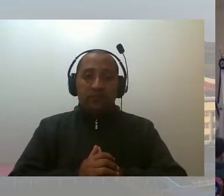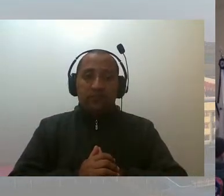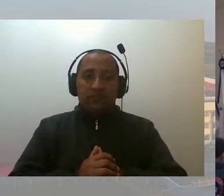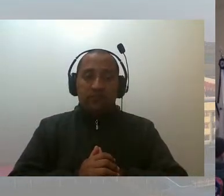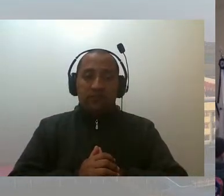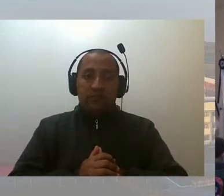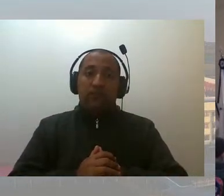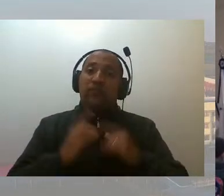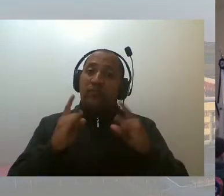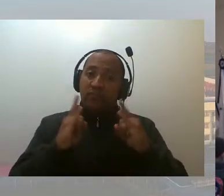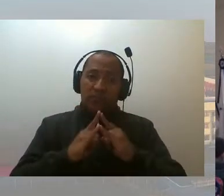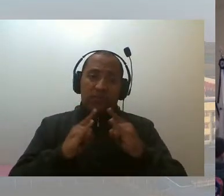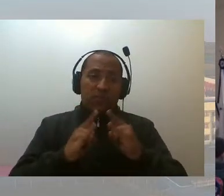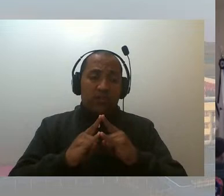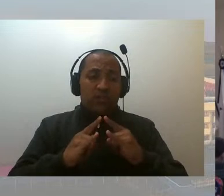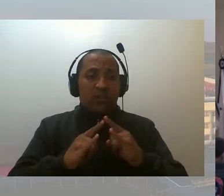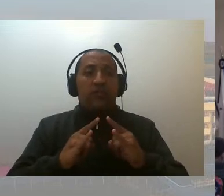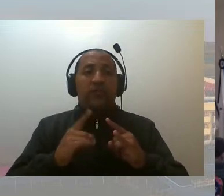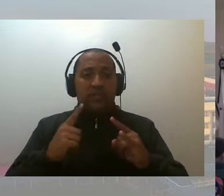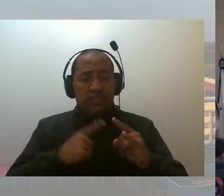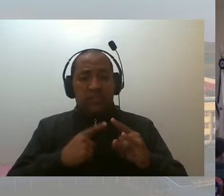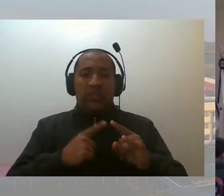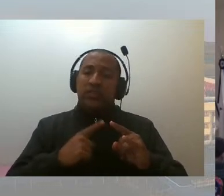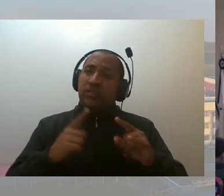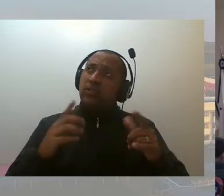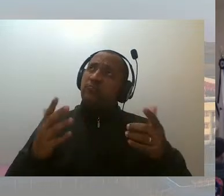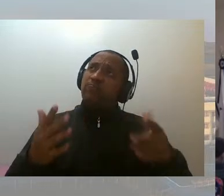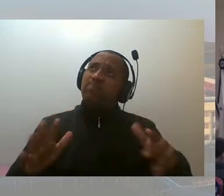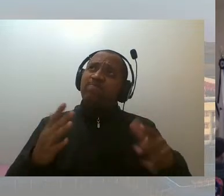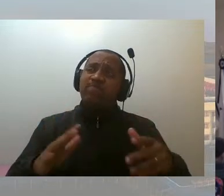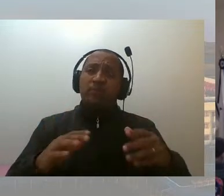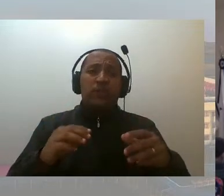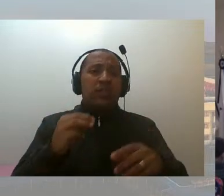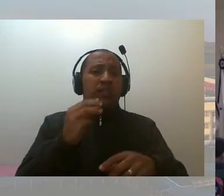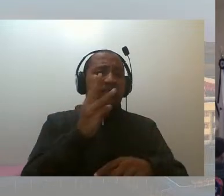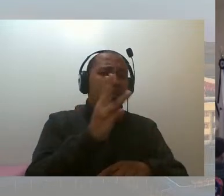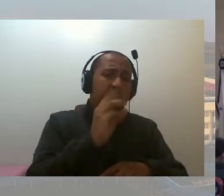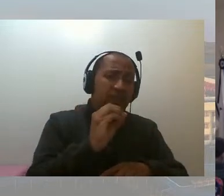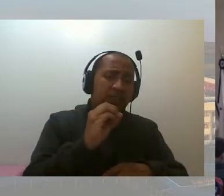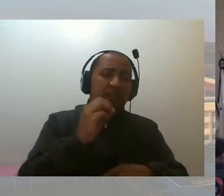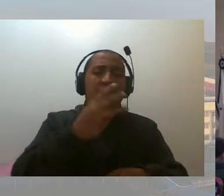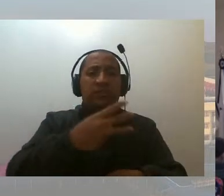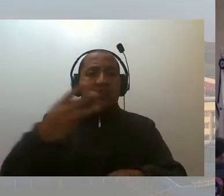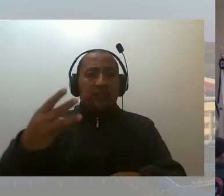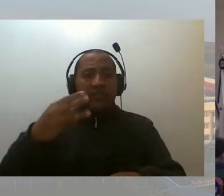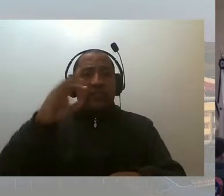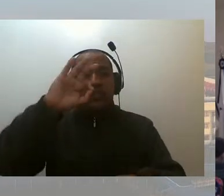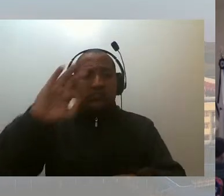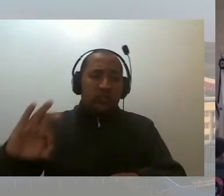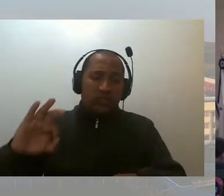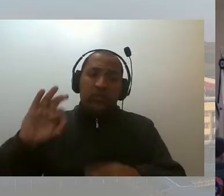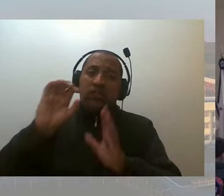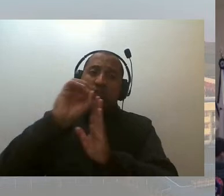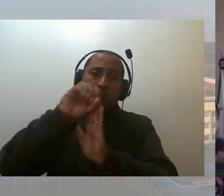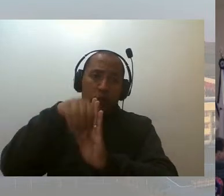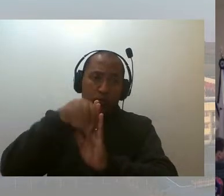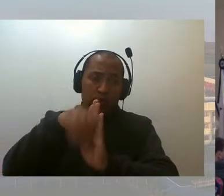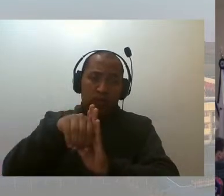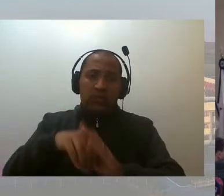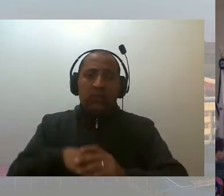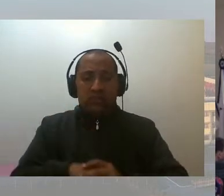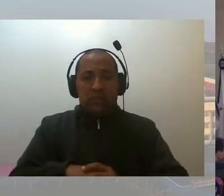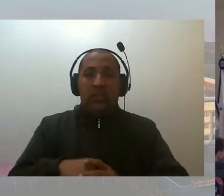A instituição aporta praticamente 30%, 33% de todo o orçamento acima